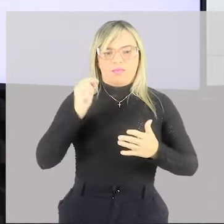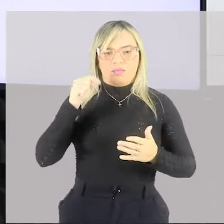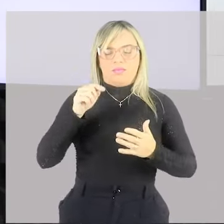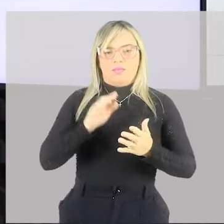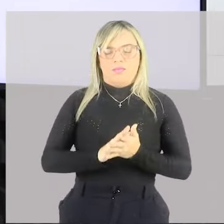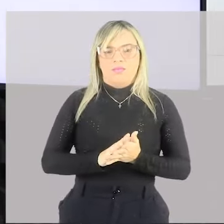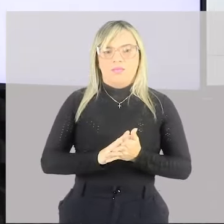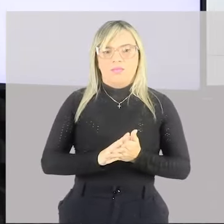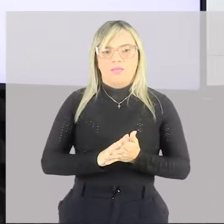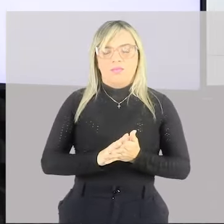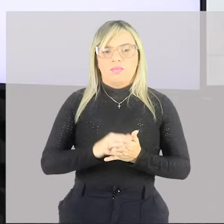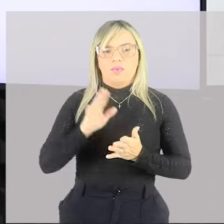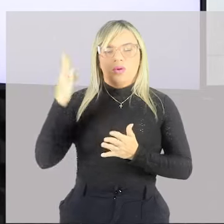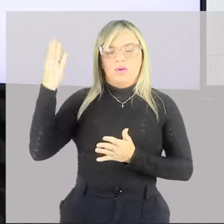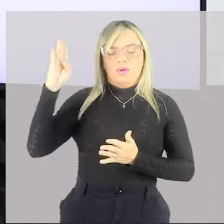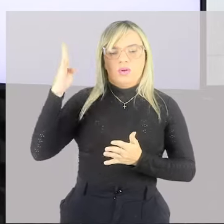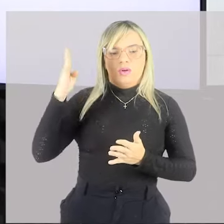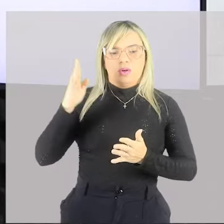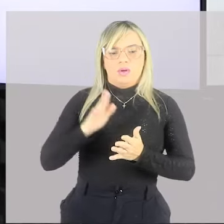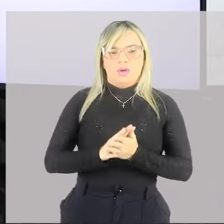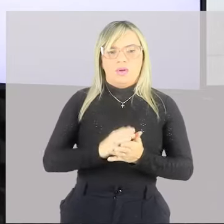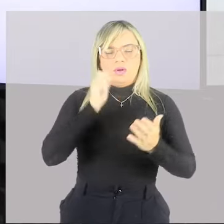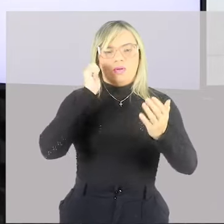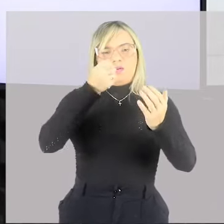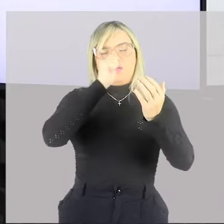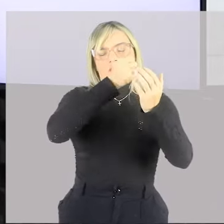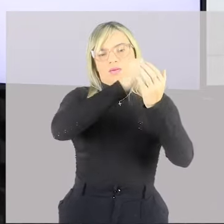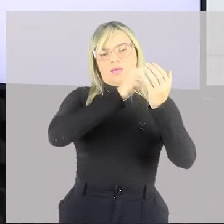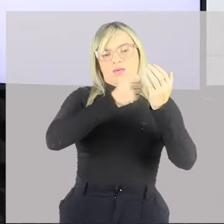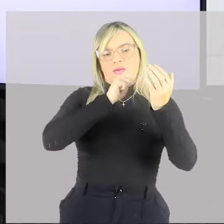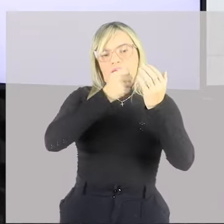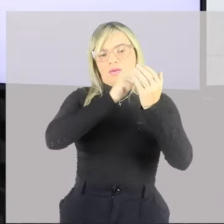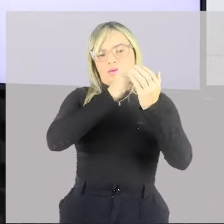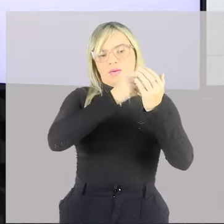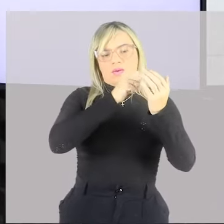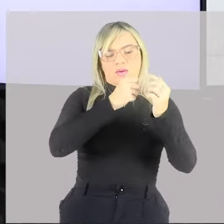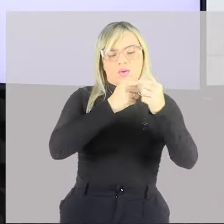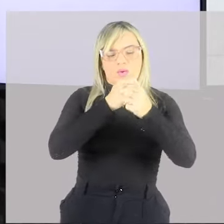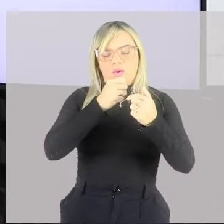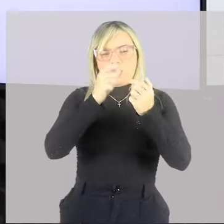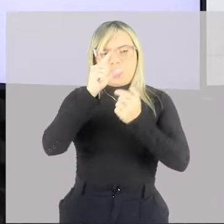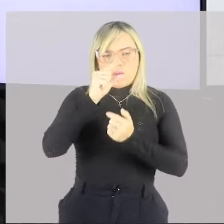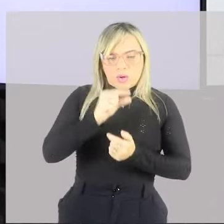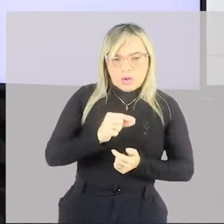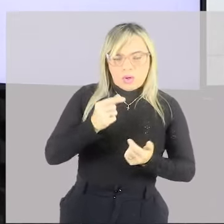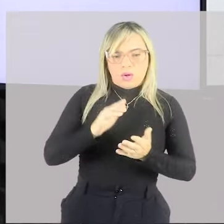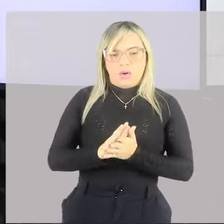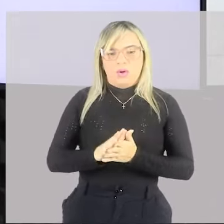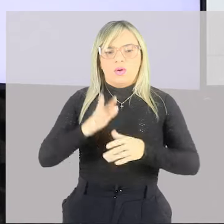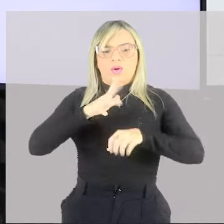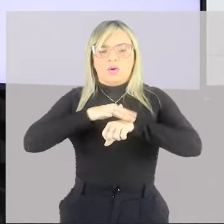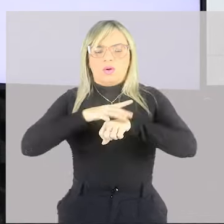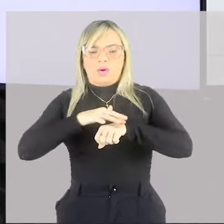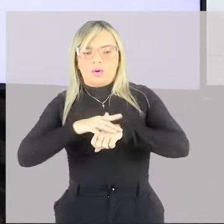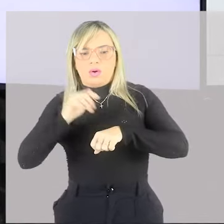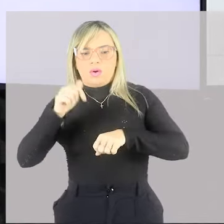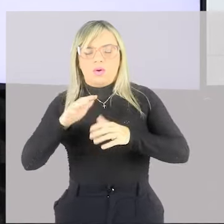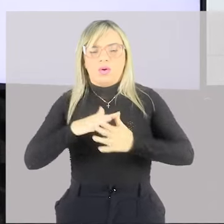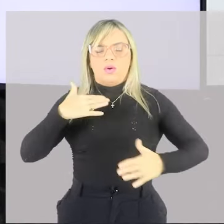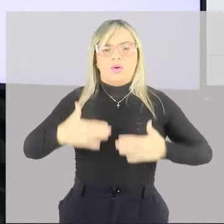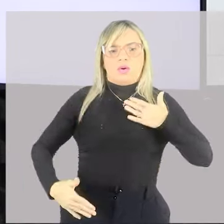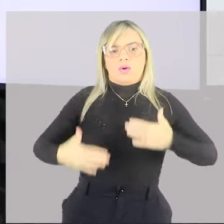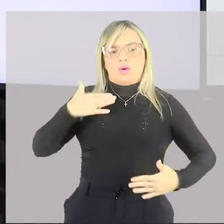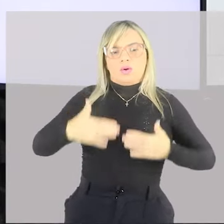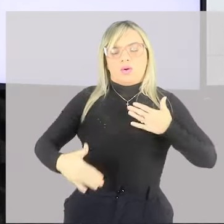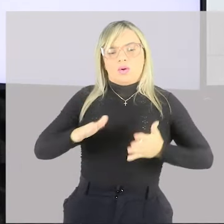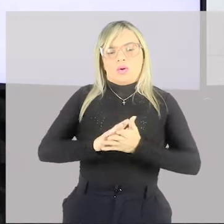madeira aquele de cortar madeira e o martelo ele ia batendo com os toquinhos da mão porque a doença que acometeu o corpo dele passou